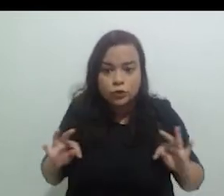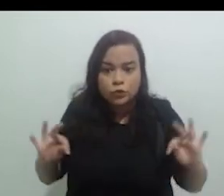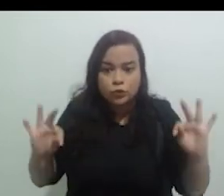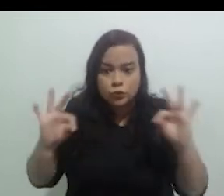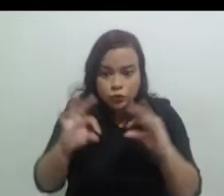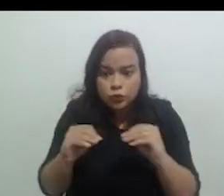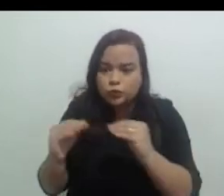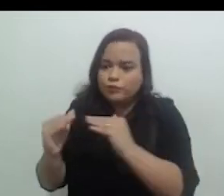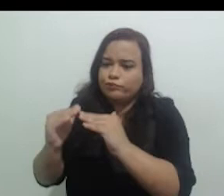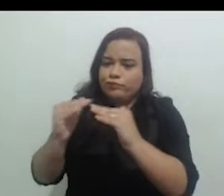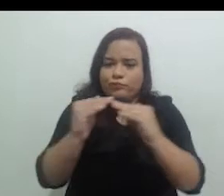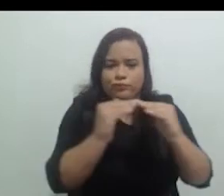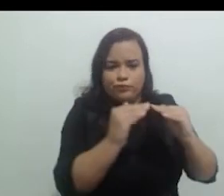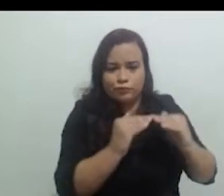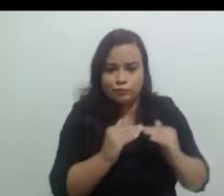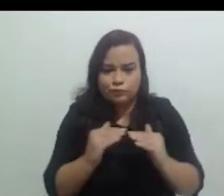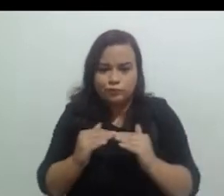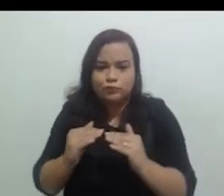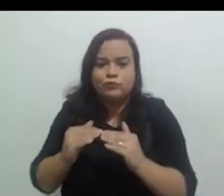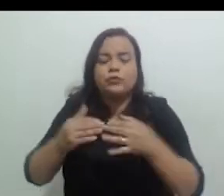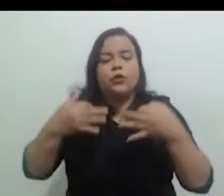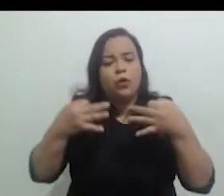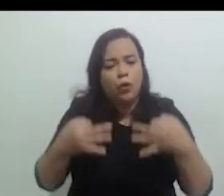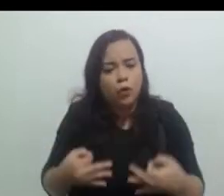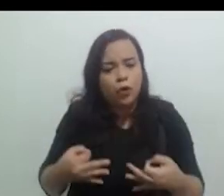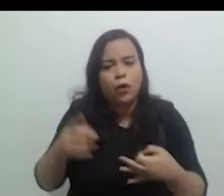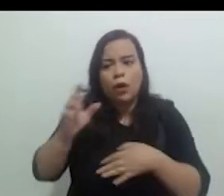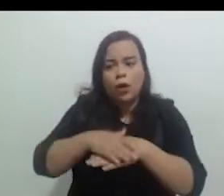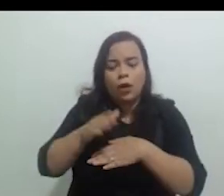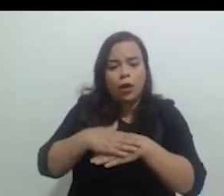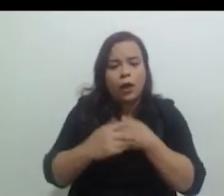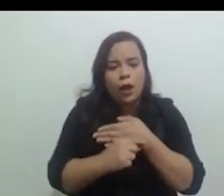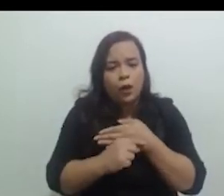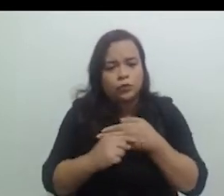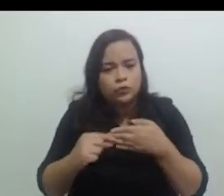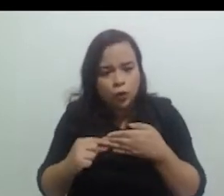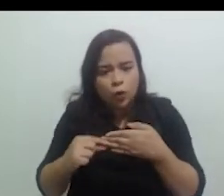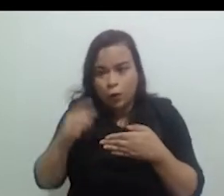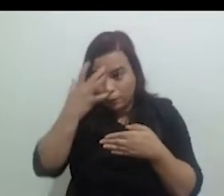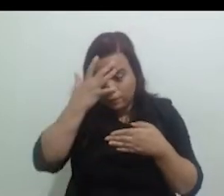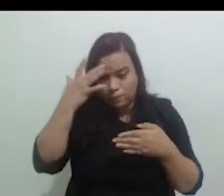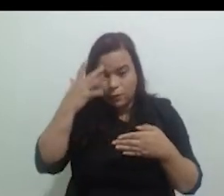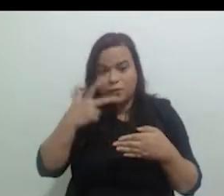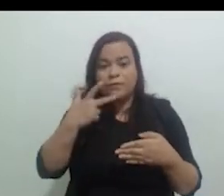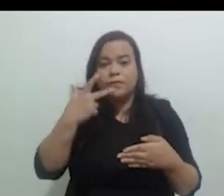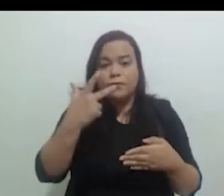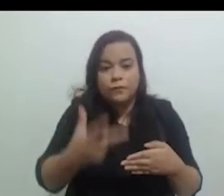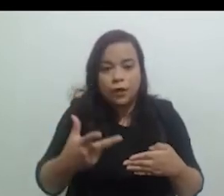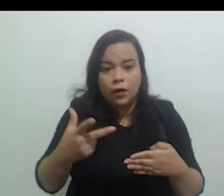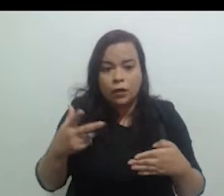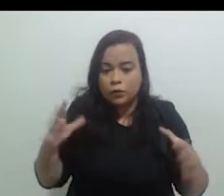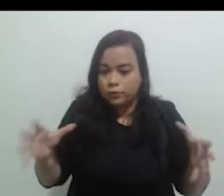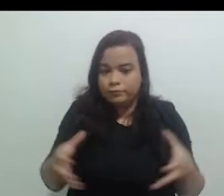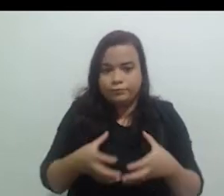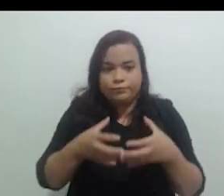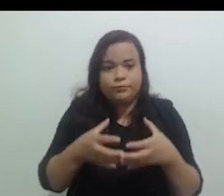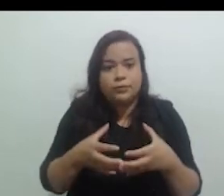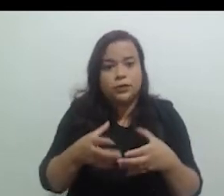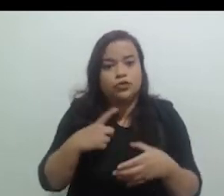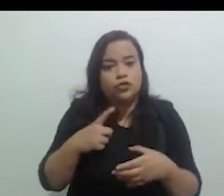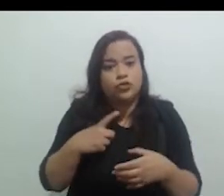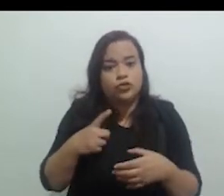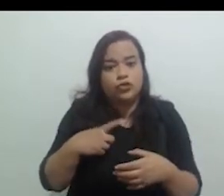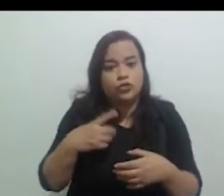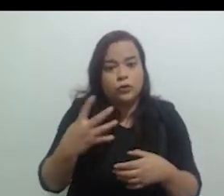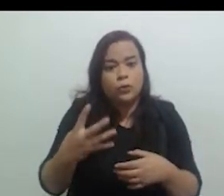que os autores, ao tempo da realização daquela audiência, contavam com mais de 40 anos